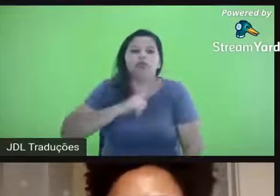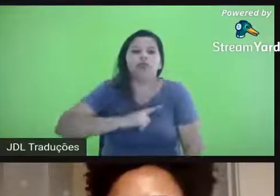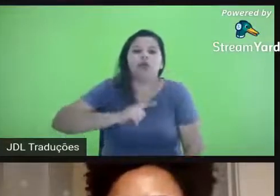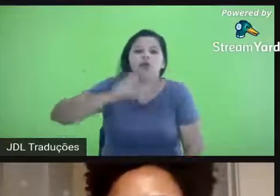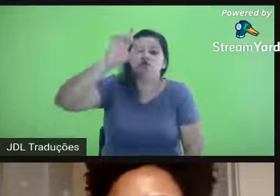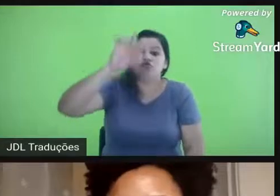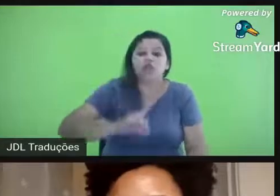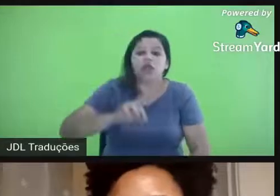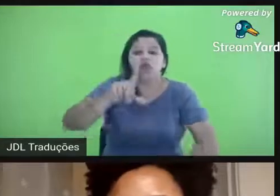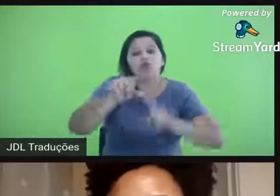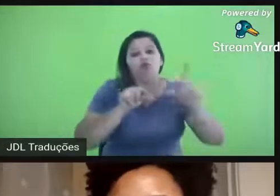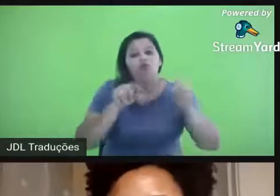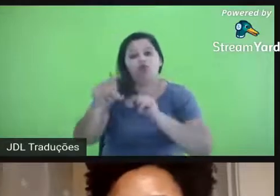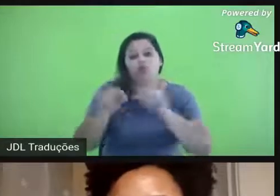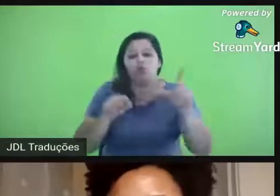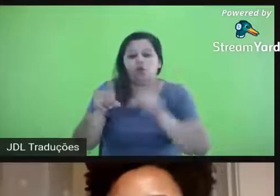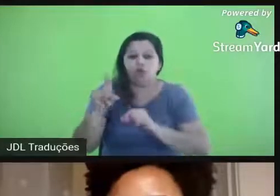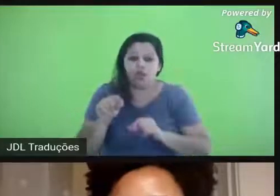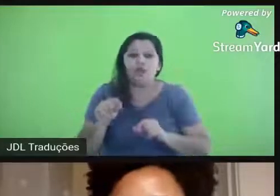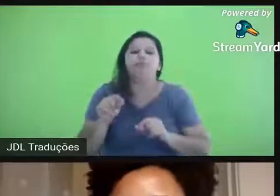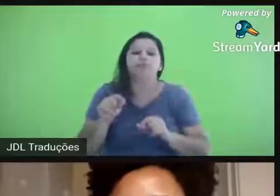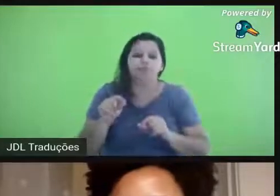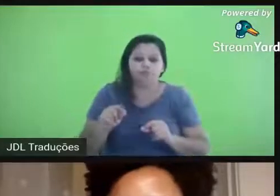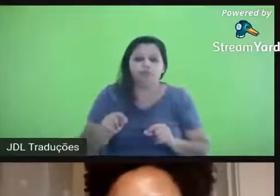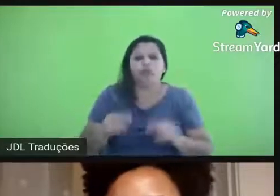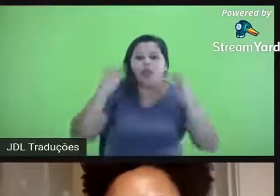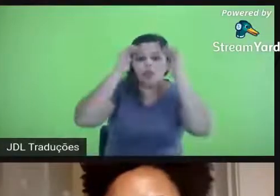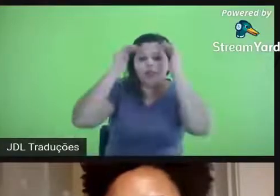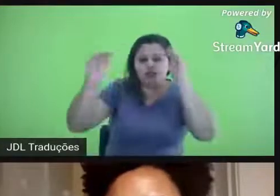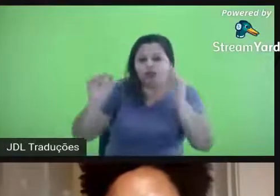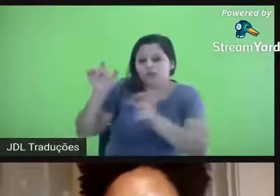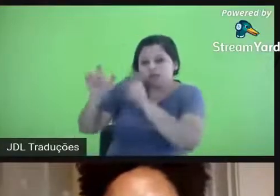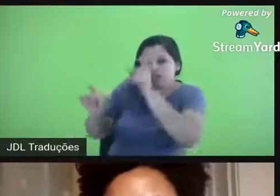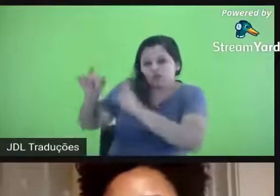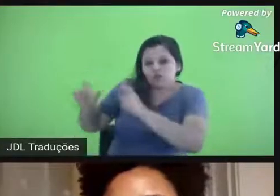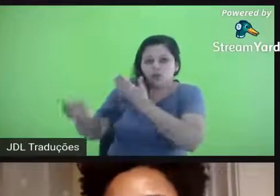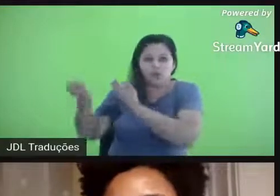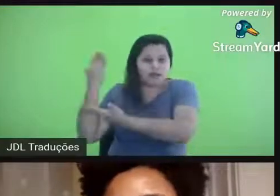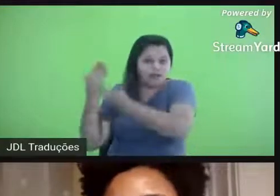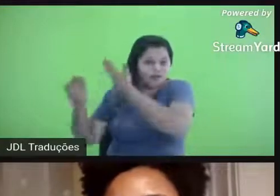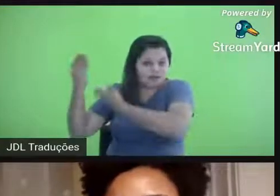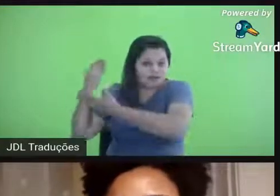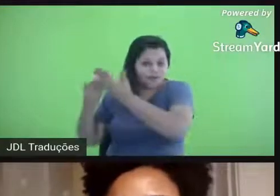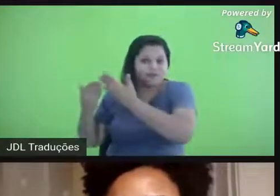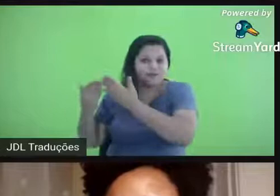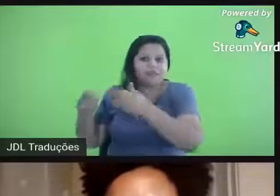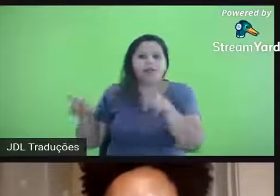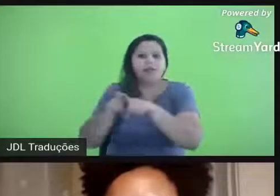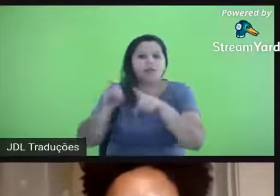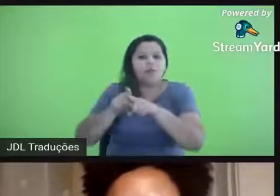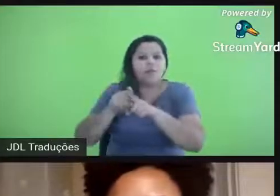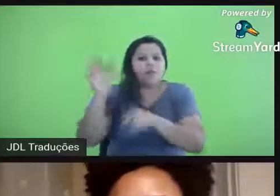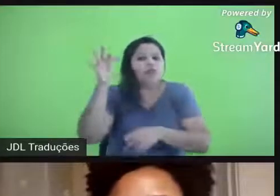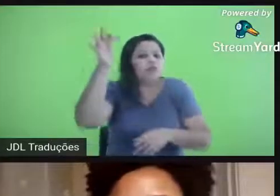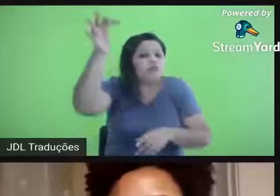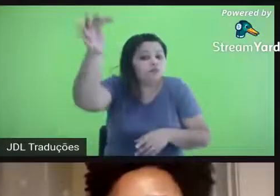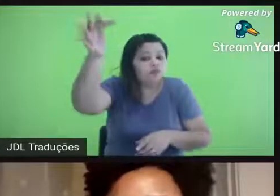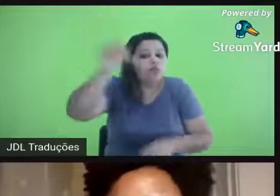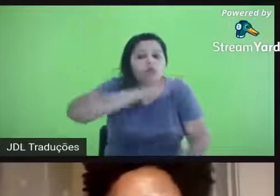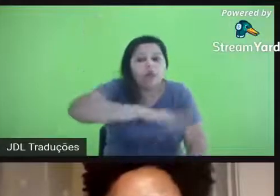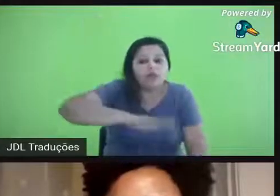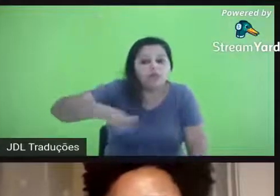pelas que vieram e pelos que vieram antes de nós, mas também para as próximas gerações, para as crianças pretas que estão aí,